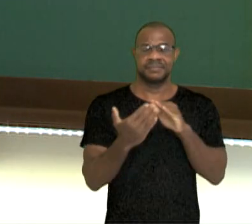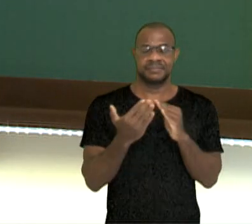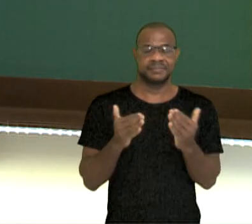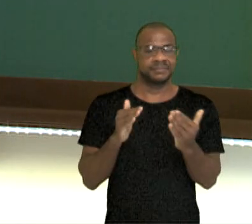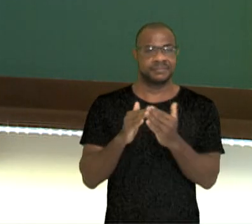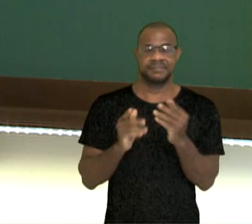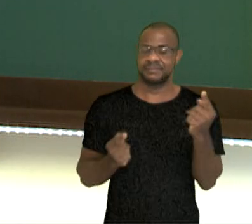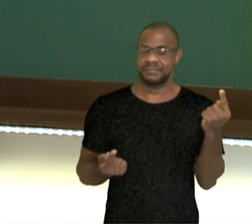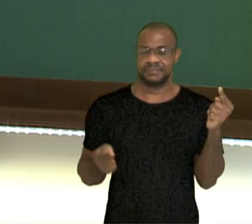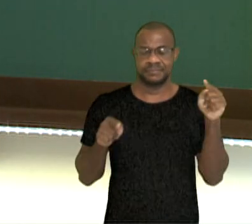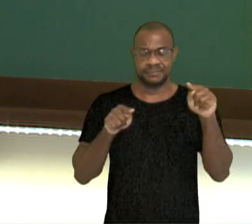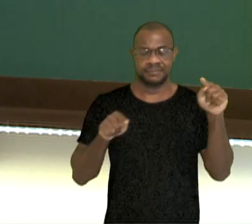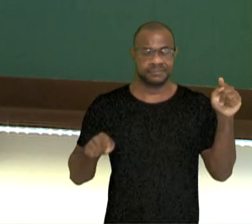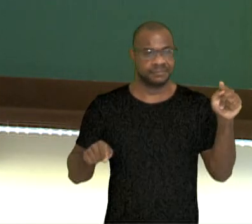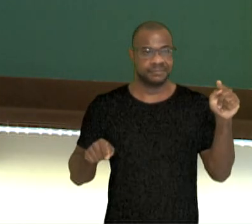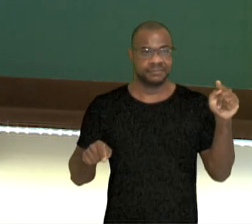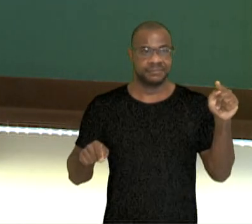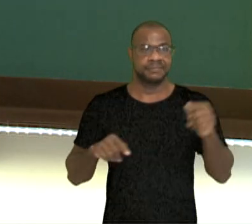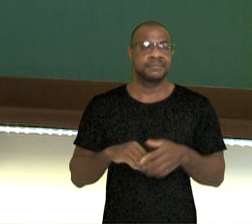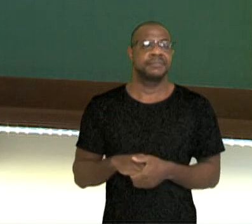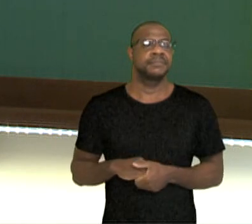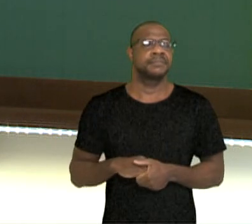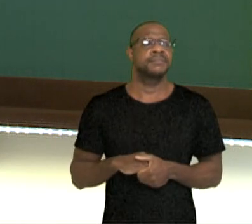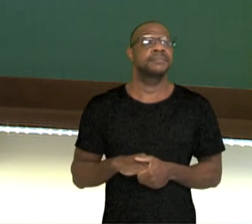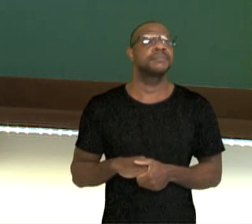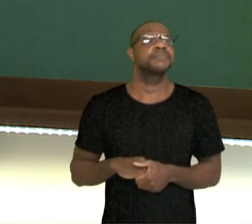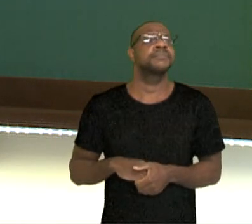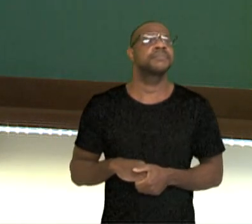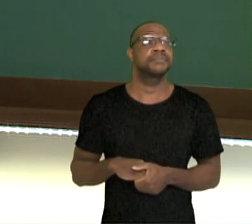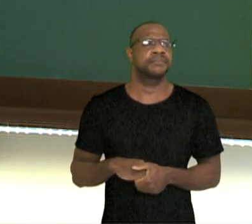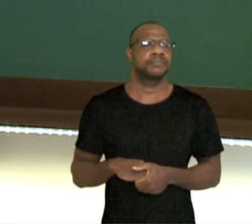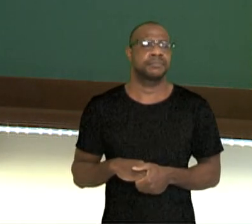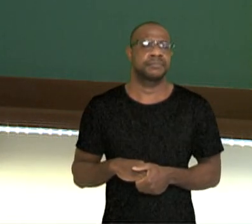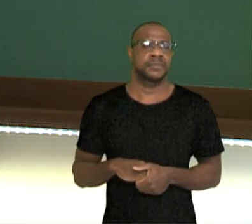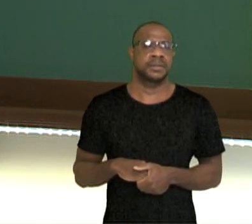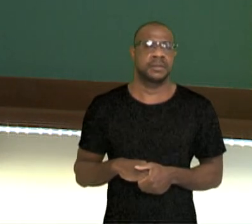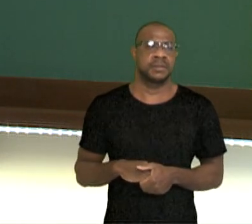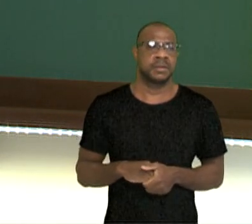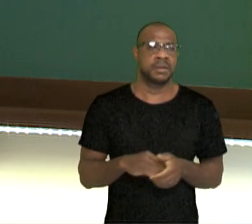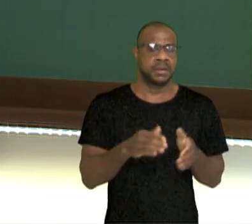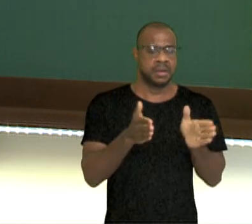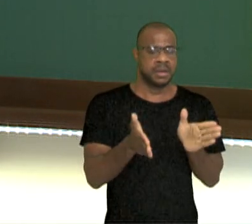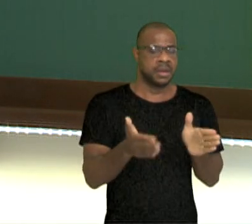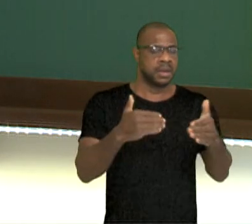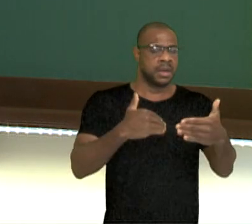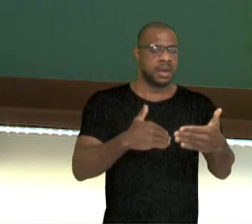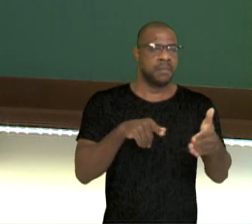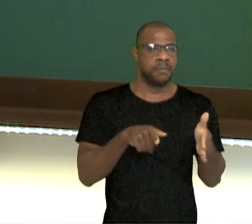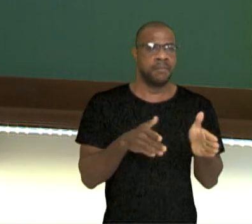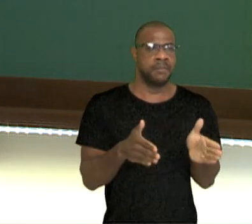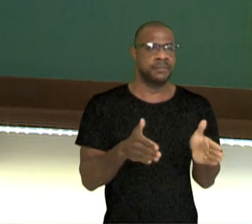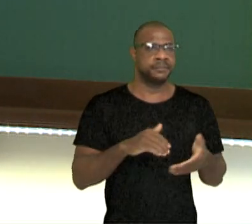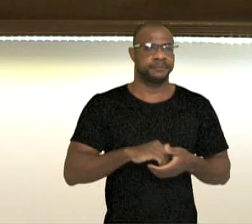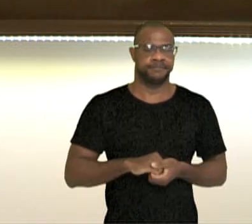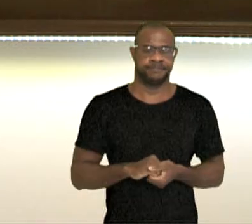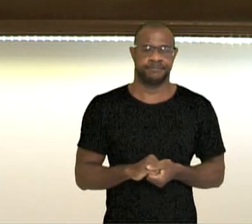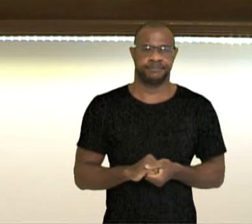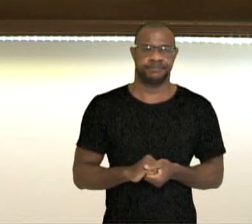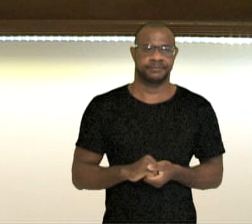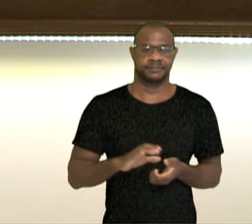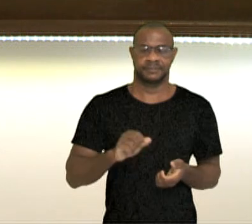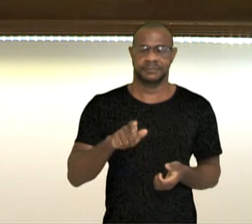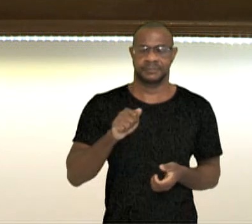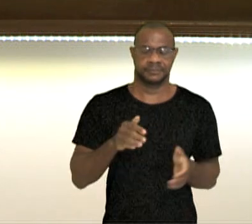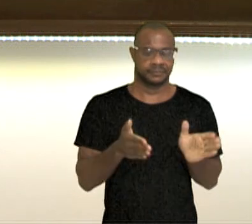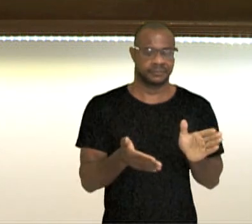formato aqui. Tranquilo? E os dois últimos? Então, aqui é o bloco retangular, né? É a caixa, né? Uma caixa